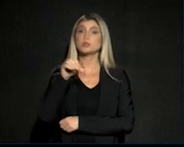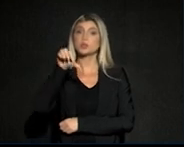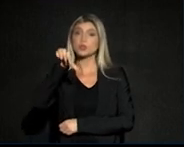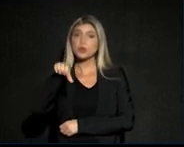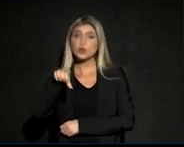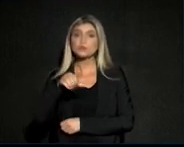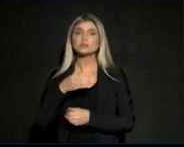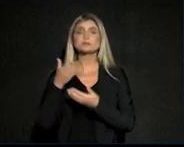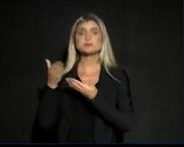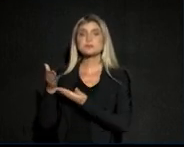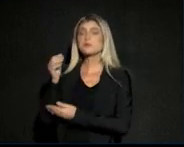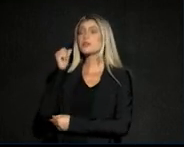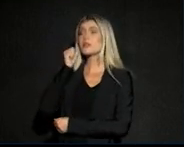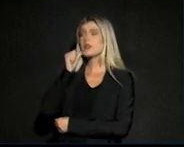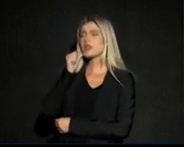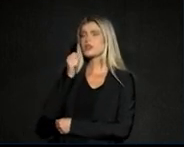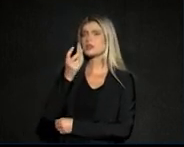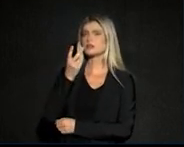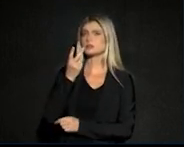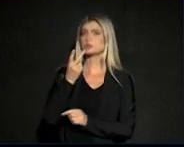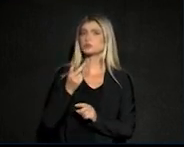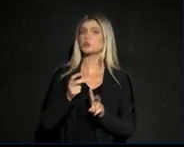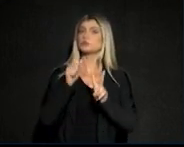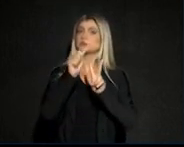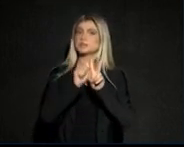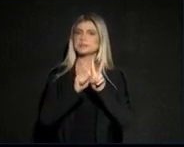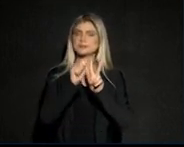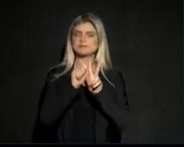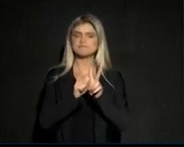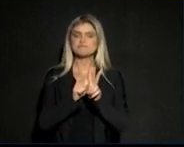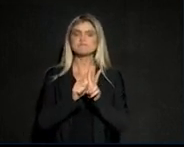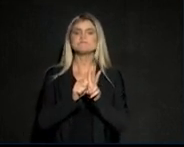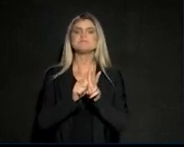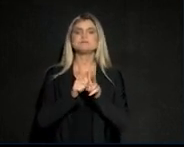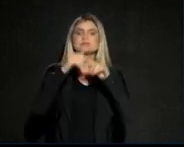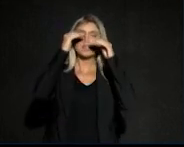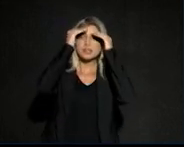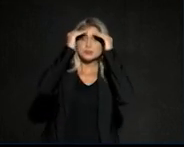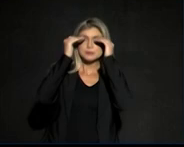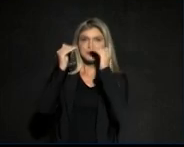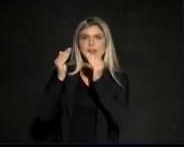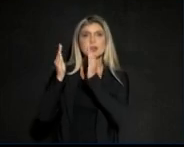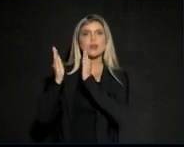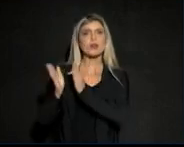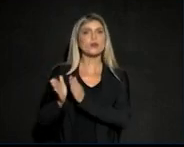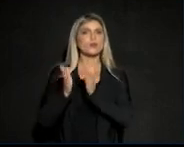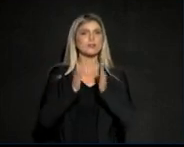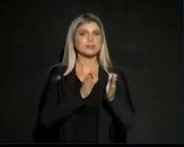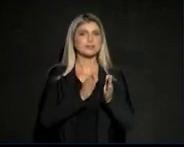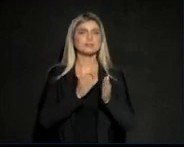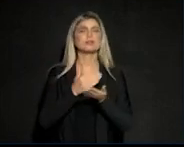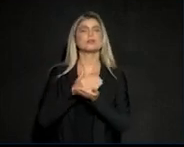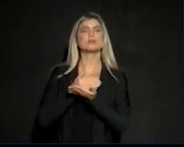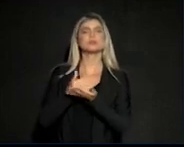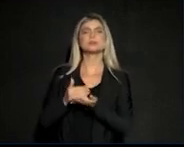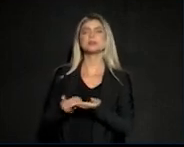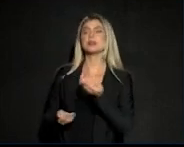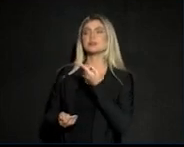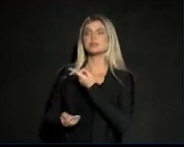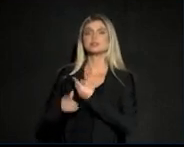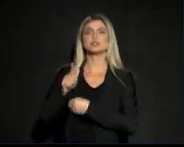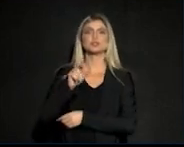então respeitando aqui a ordem cronológica queria começar com você Gustavo